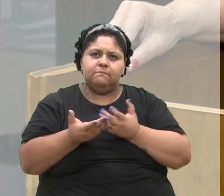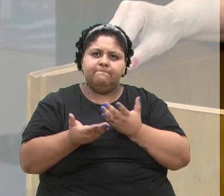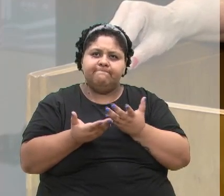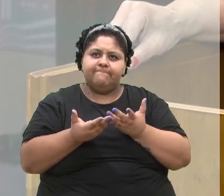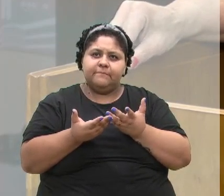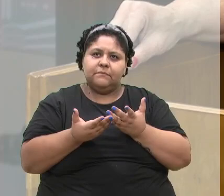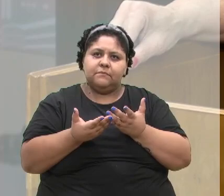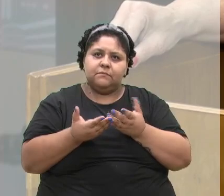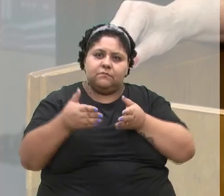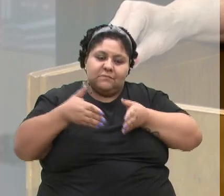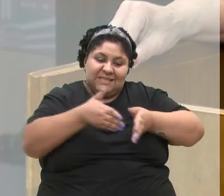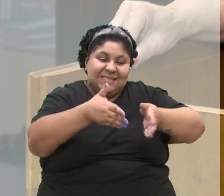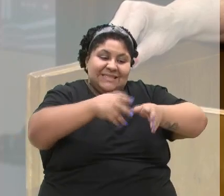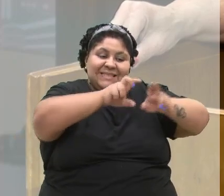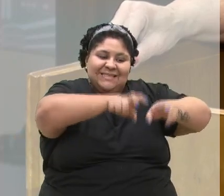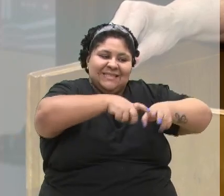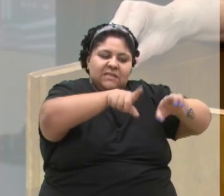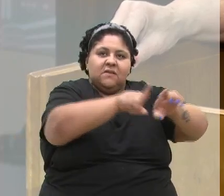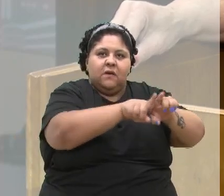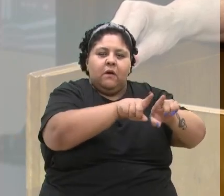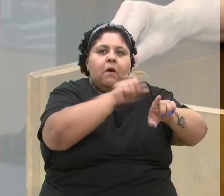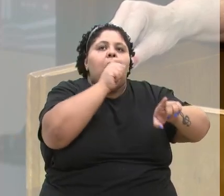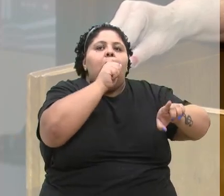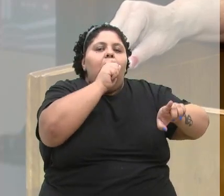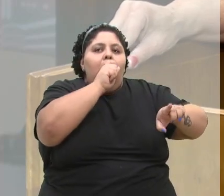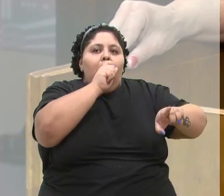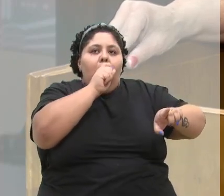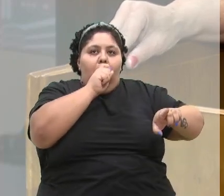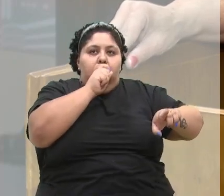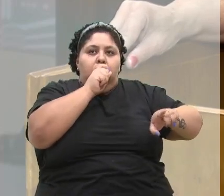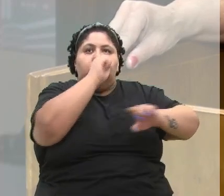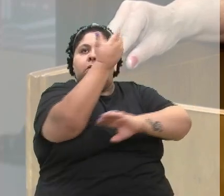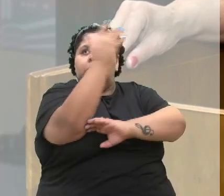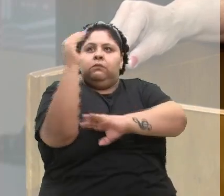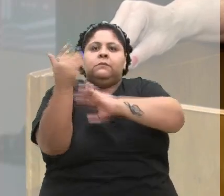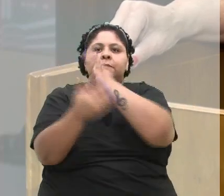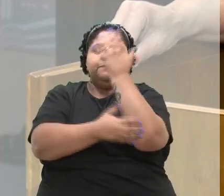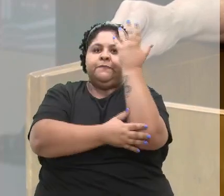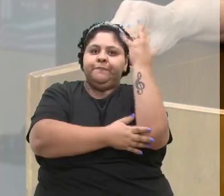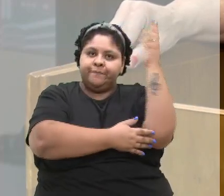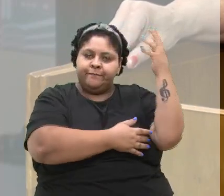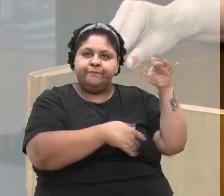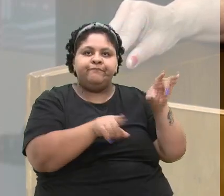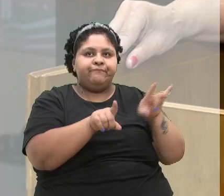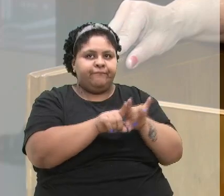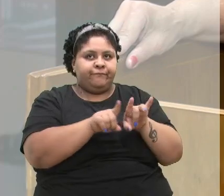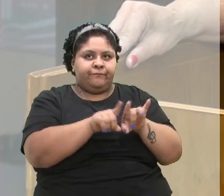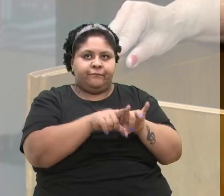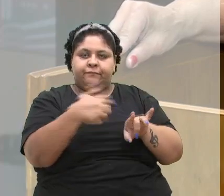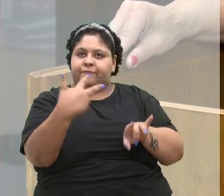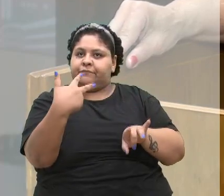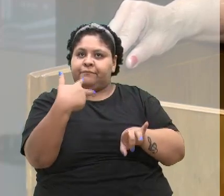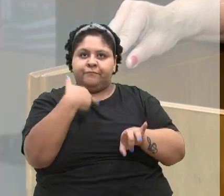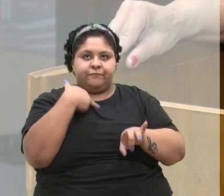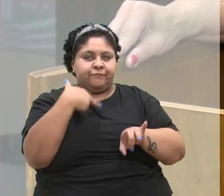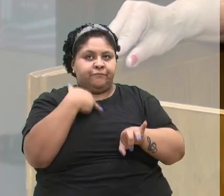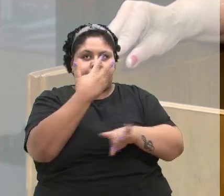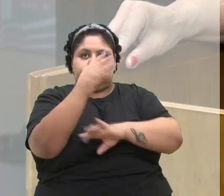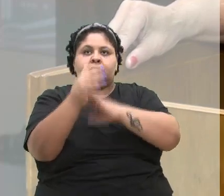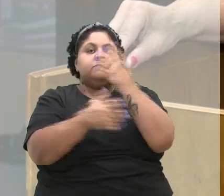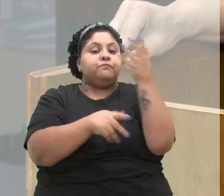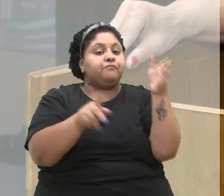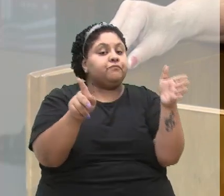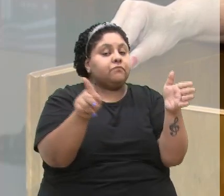nas estradas do interior também, a gente está com um mato muito alto. Aonde não tem mato foi o